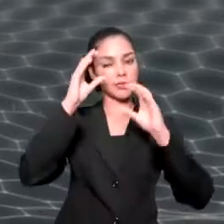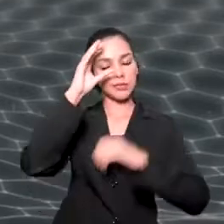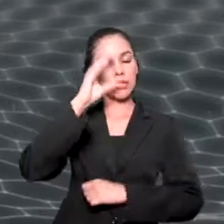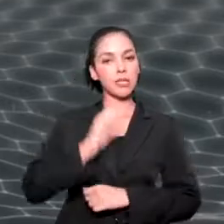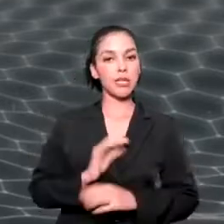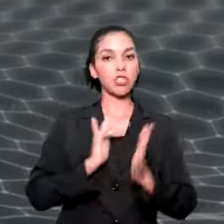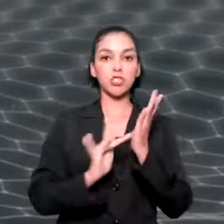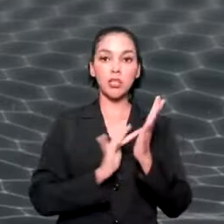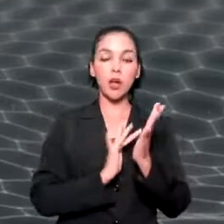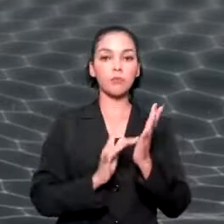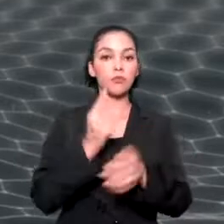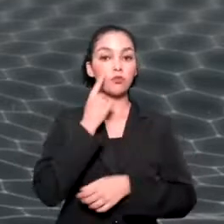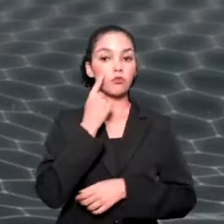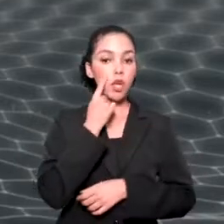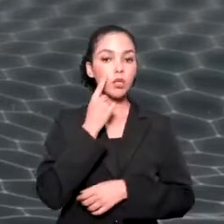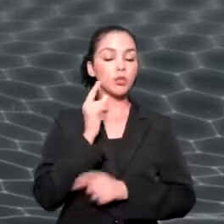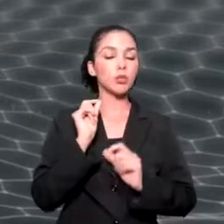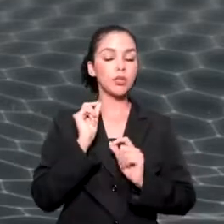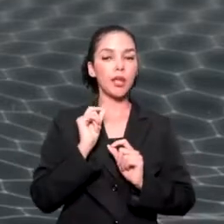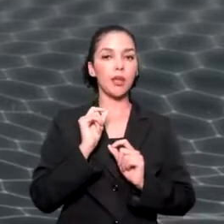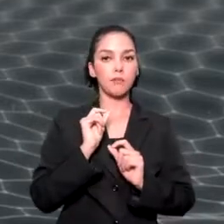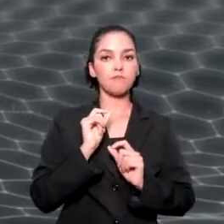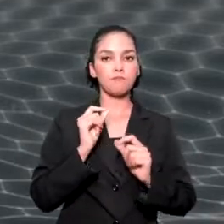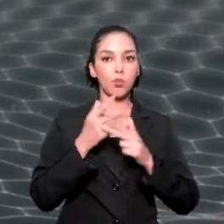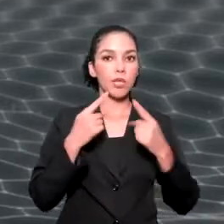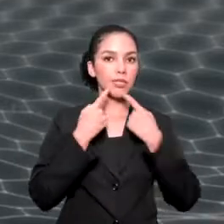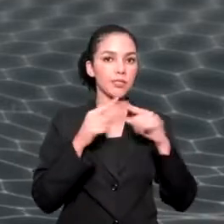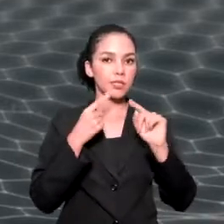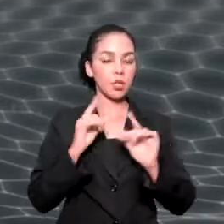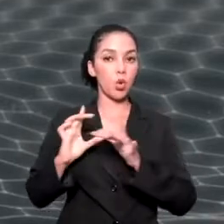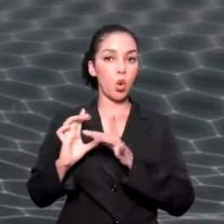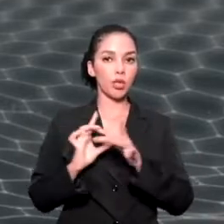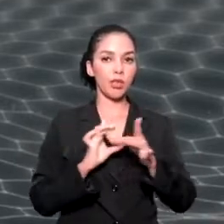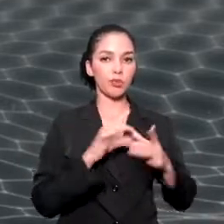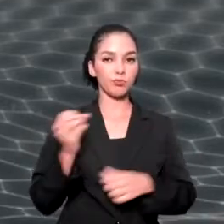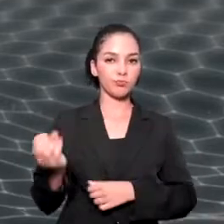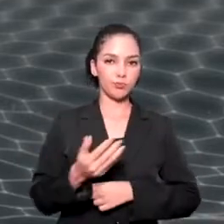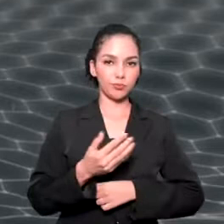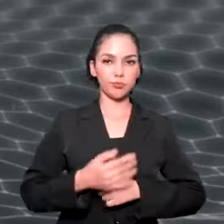como abordar questões como essas de cidadania digital,